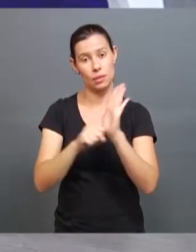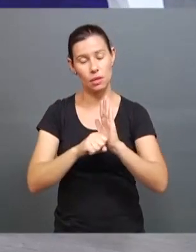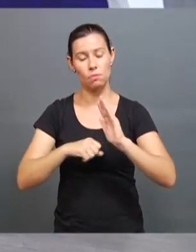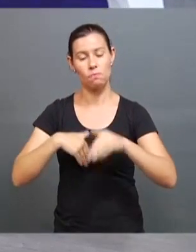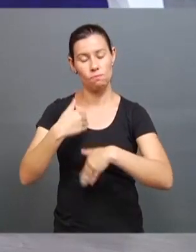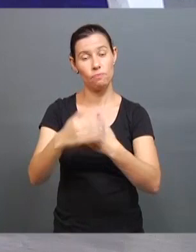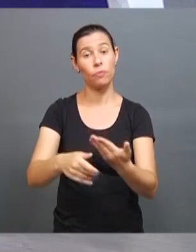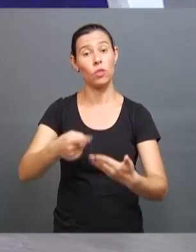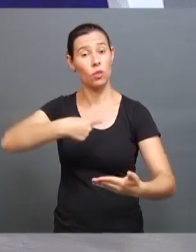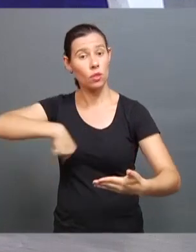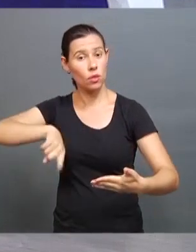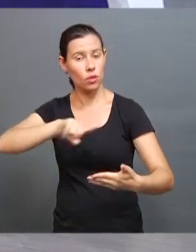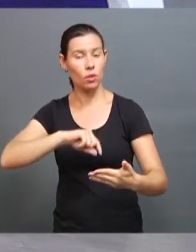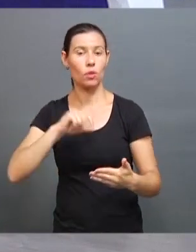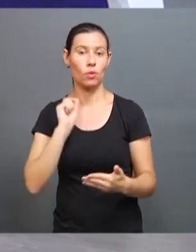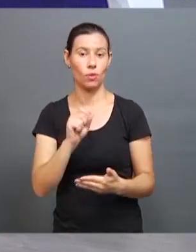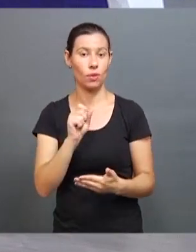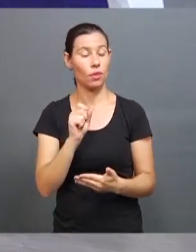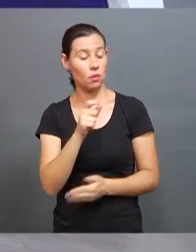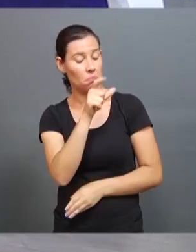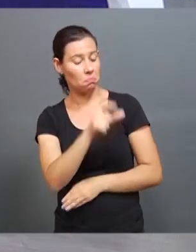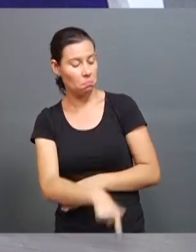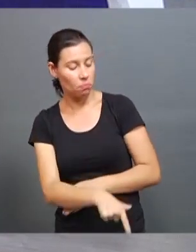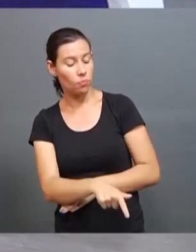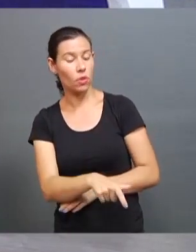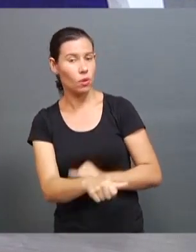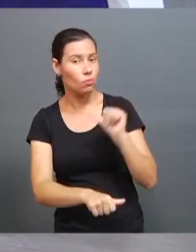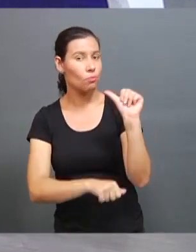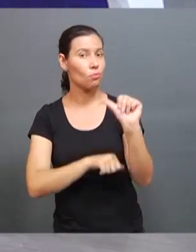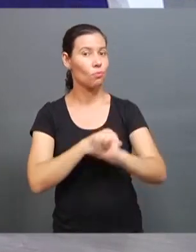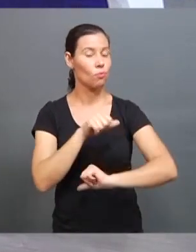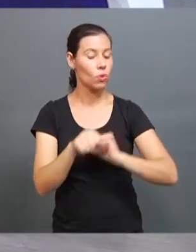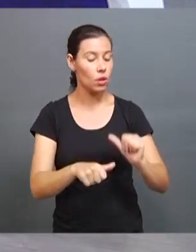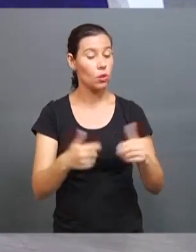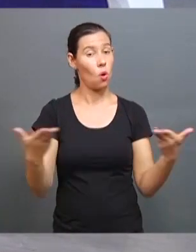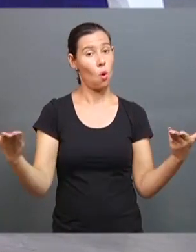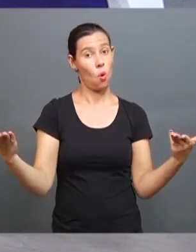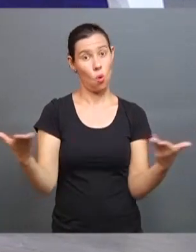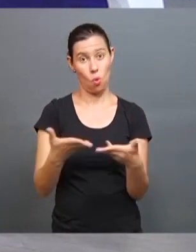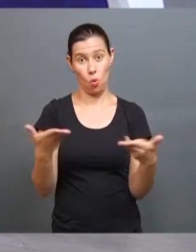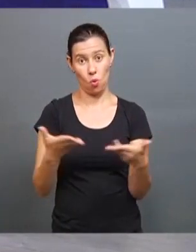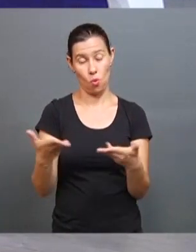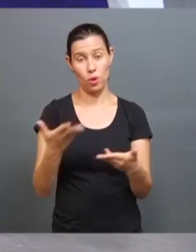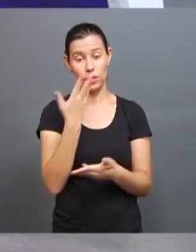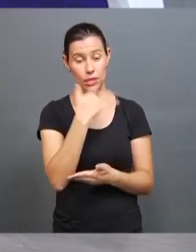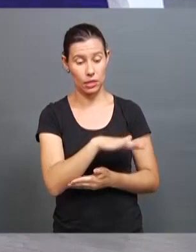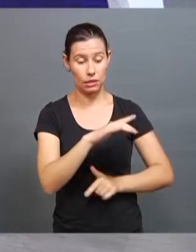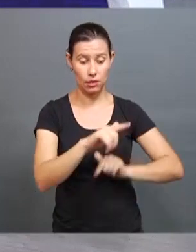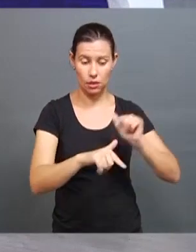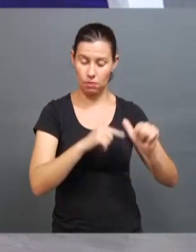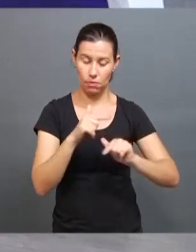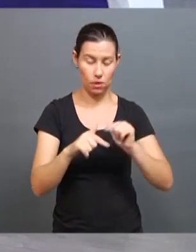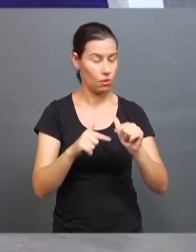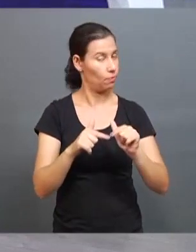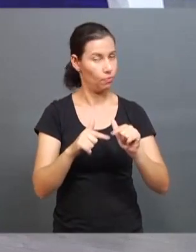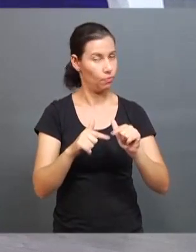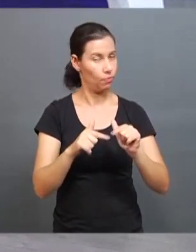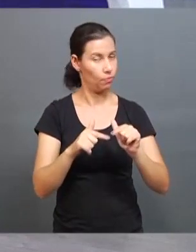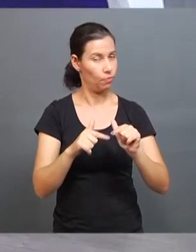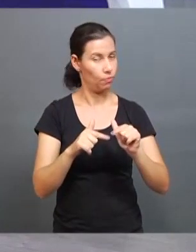foi estereotipizando a criança, né? Hoje ela é uma criança que ela não trabalha, né? E isso